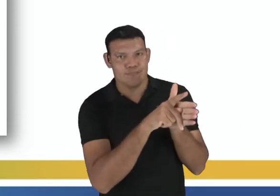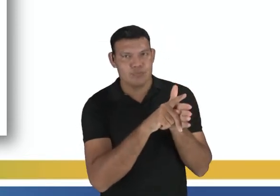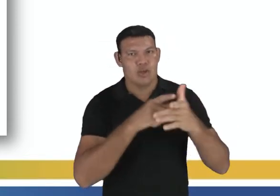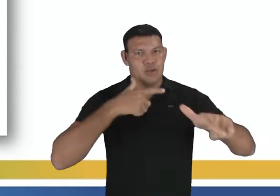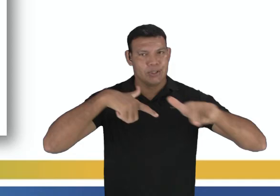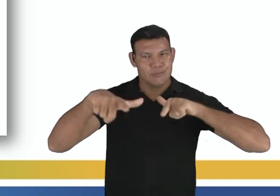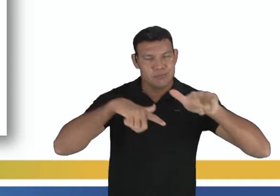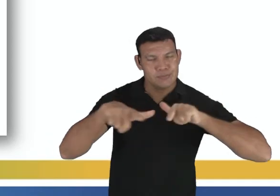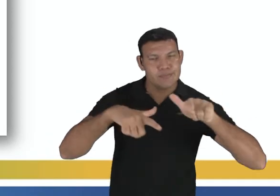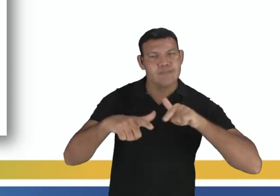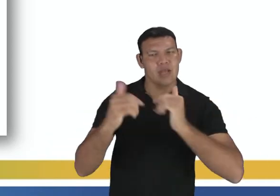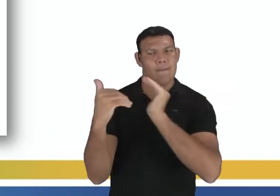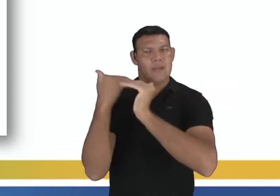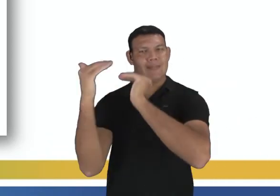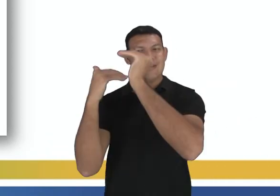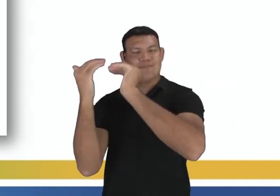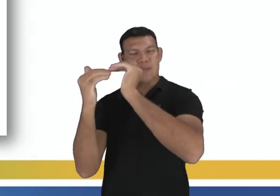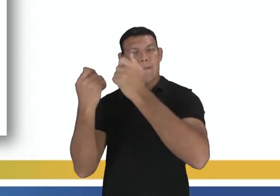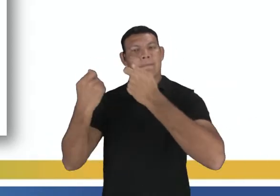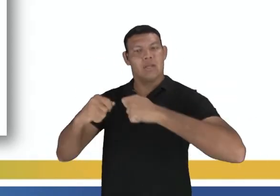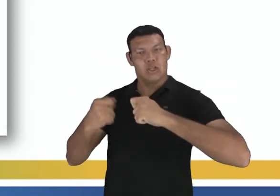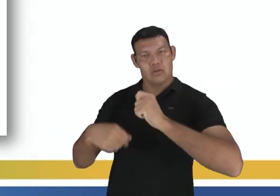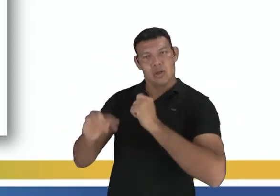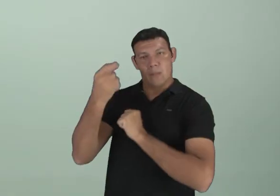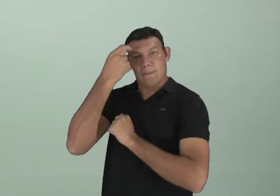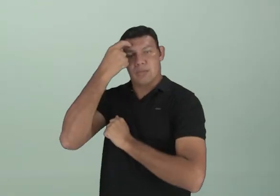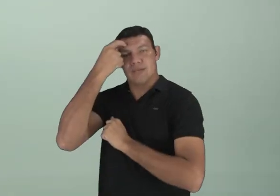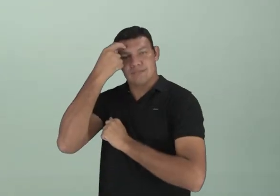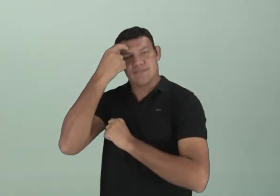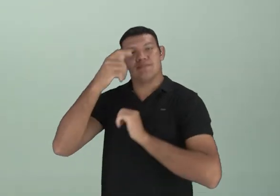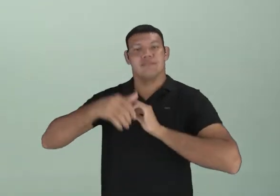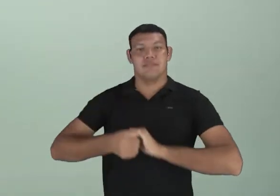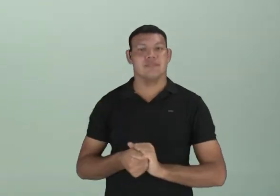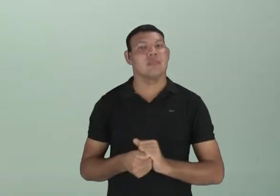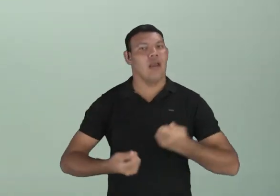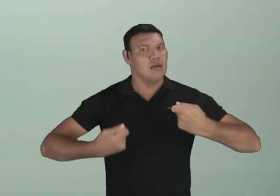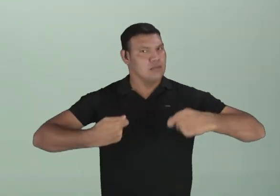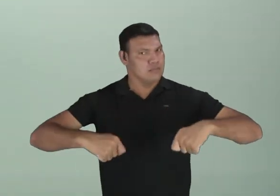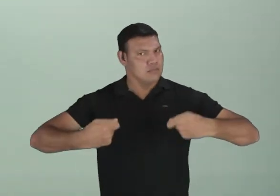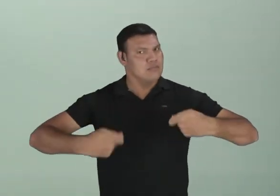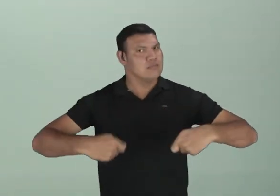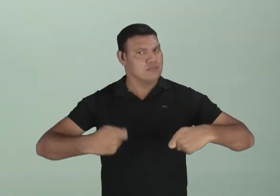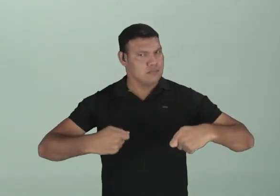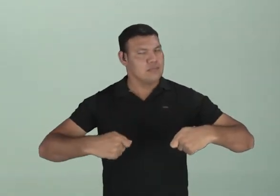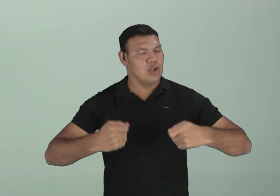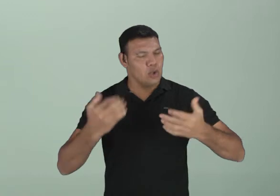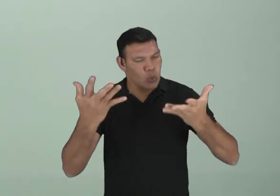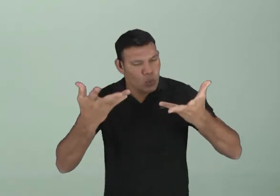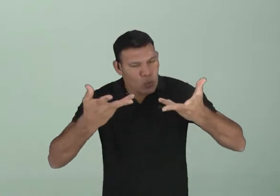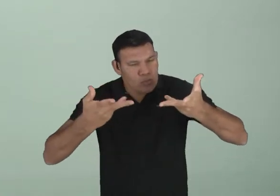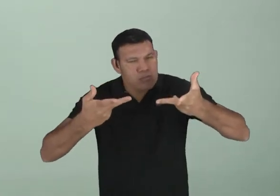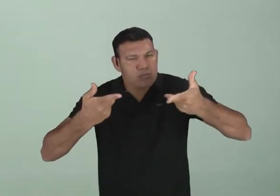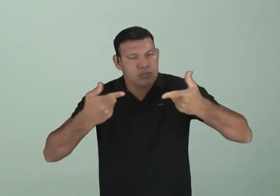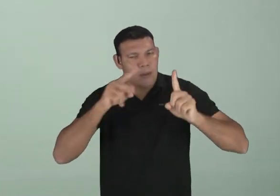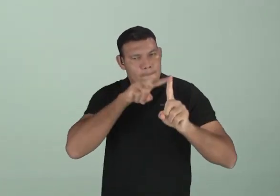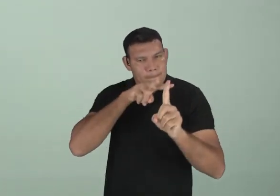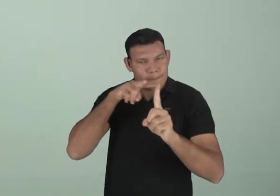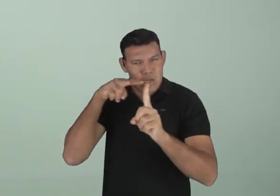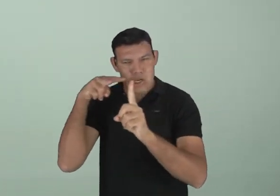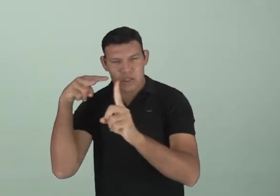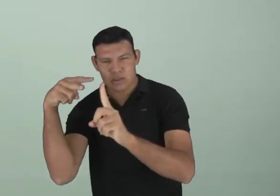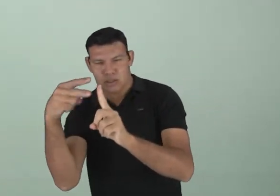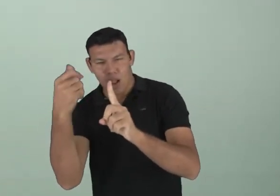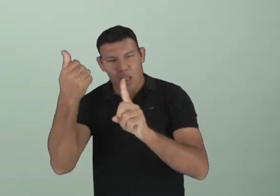ele tem que desenvolver a sua consciência, ou seja, ele tem que ter a capacidade de percepção e